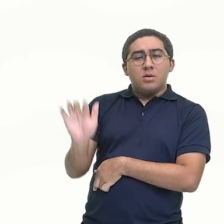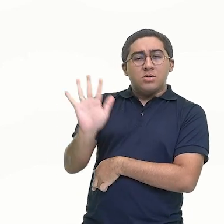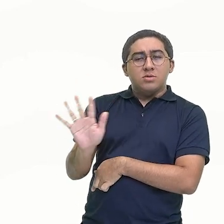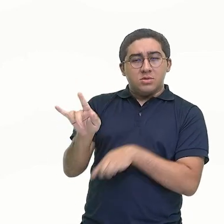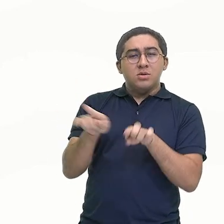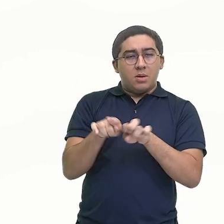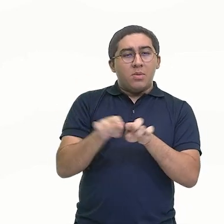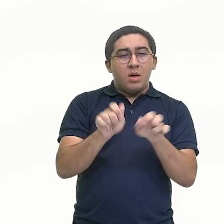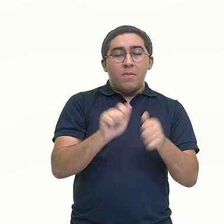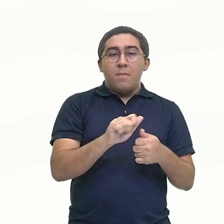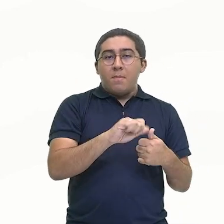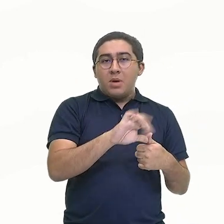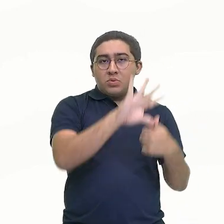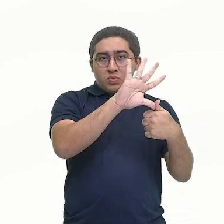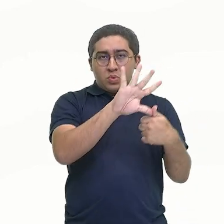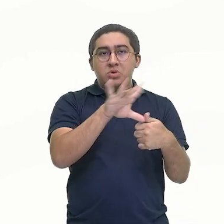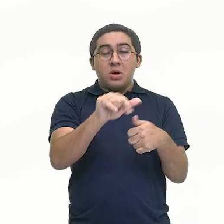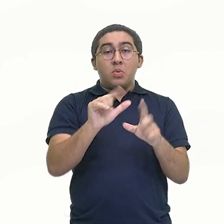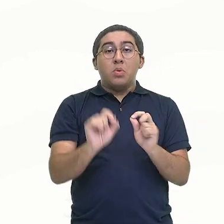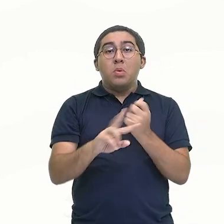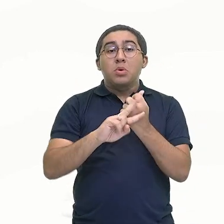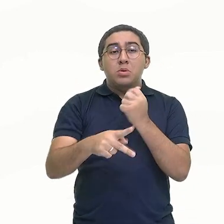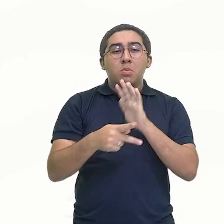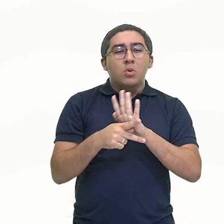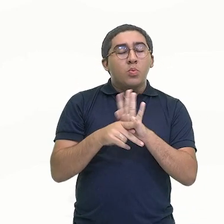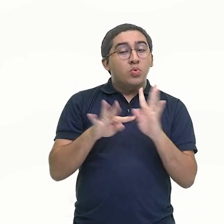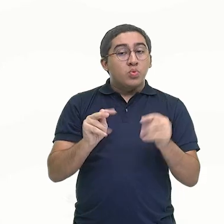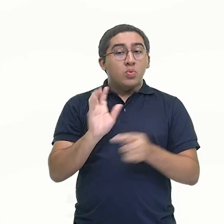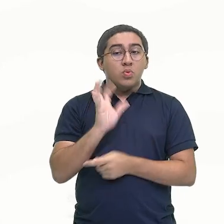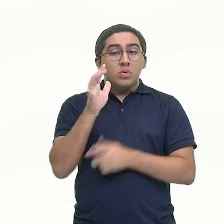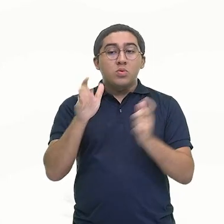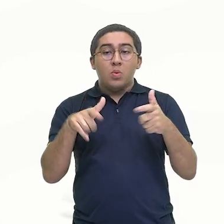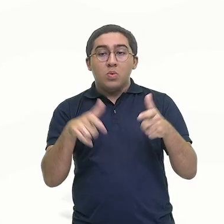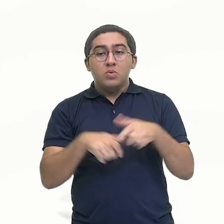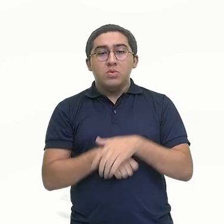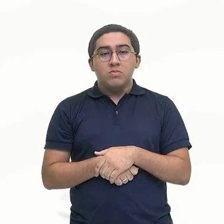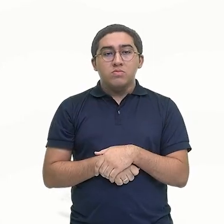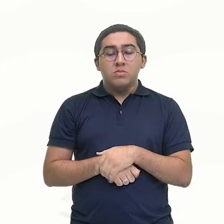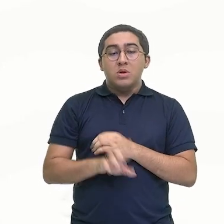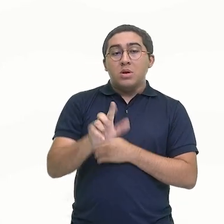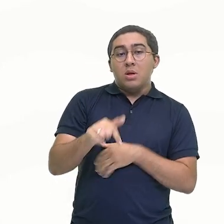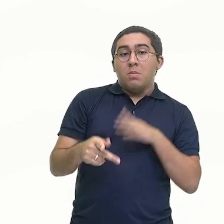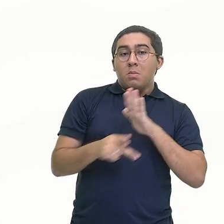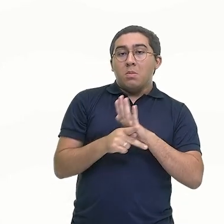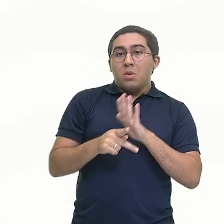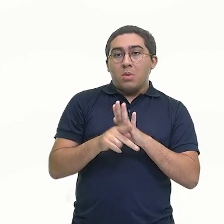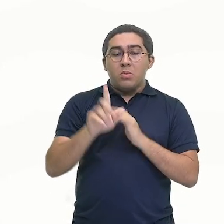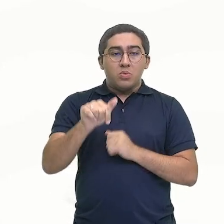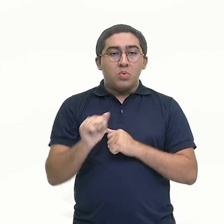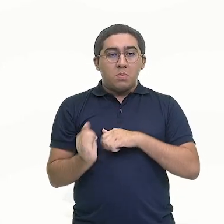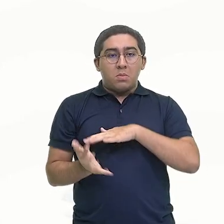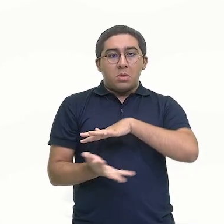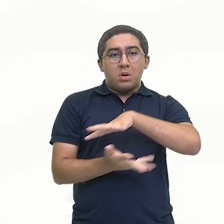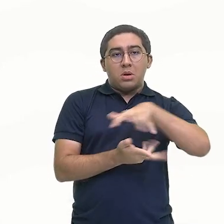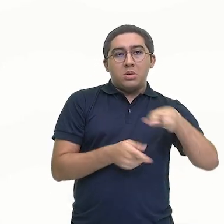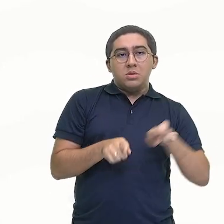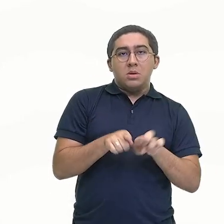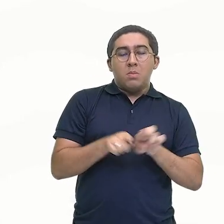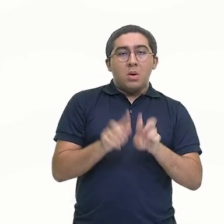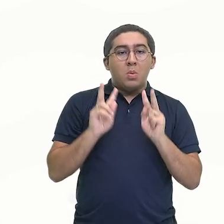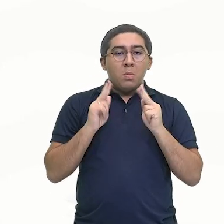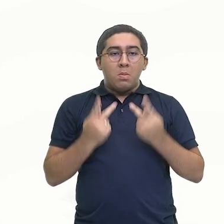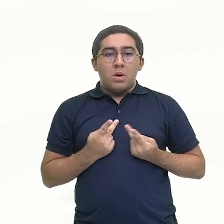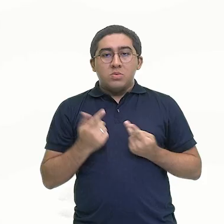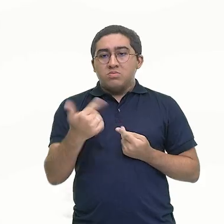do Norte, tudo isso é reflexo de coisas que estão acontecendo lá no interior do planeta e que os seres humanos não têm